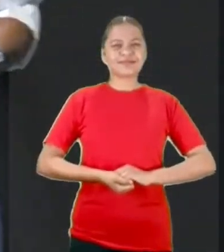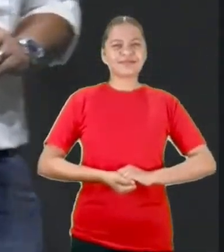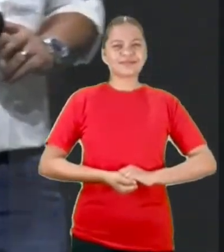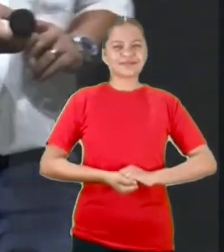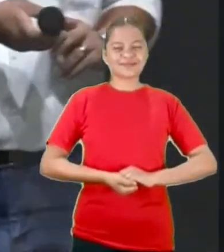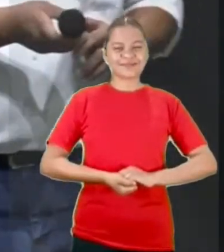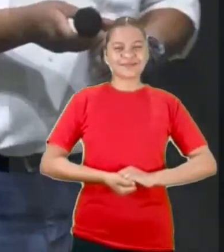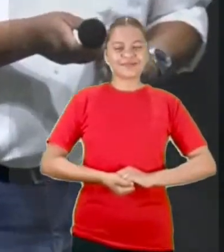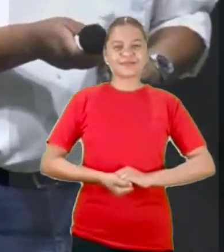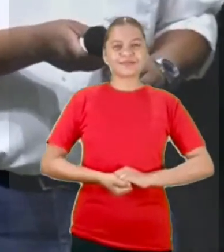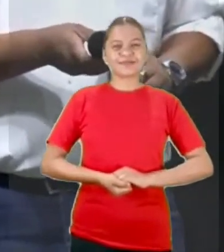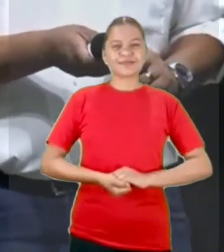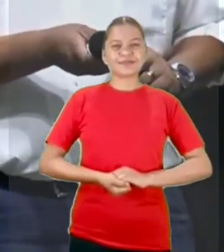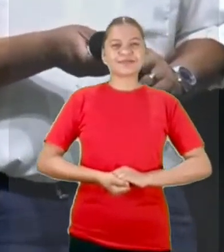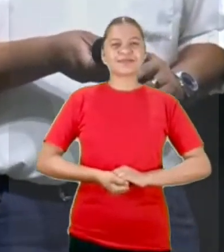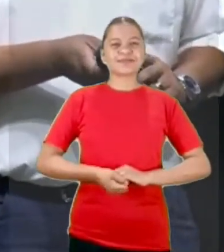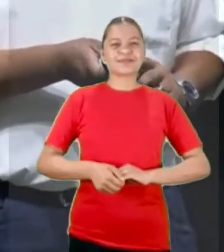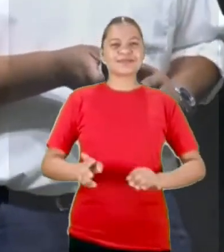Ainda é a introdução.